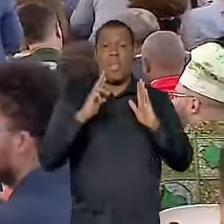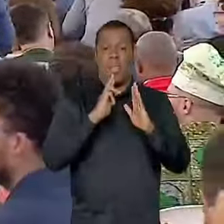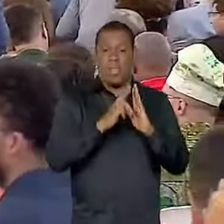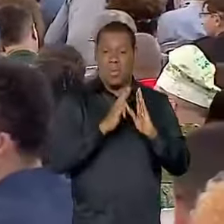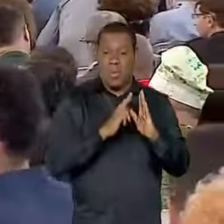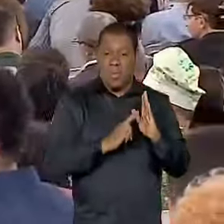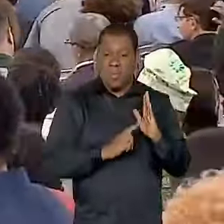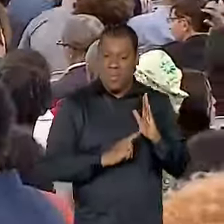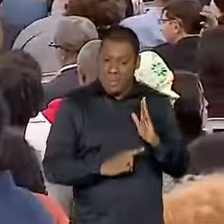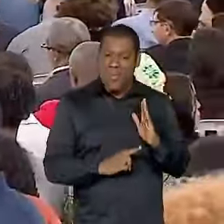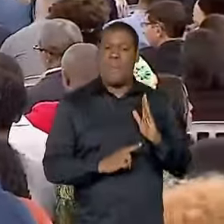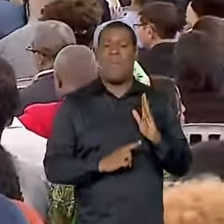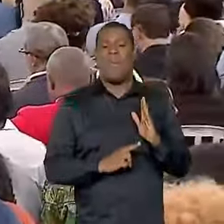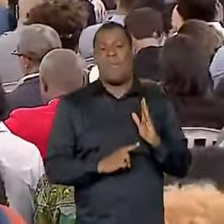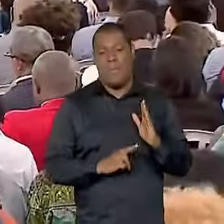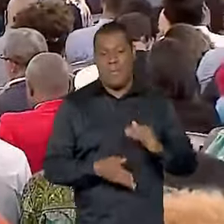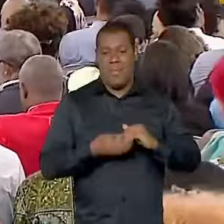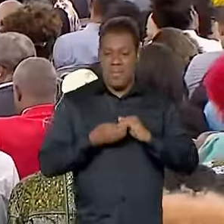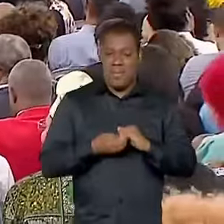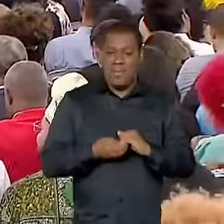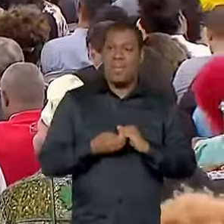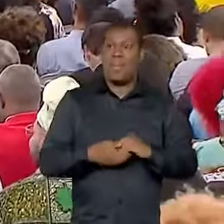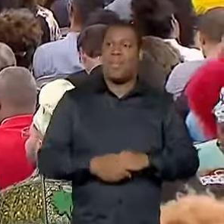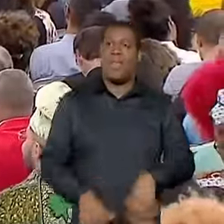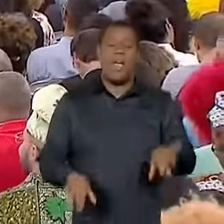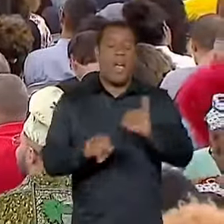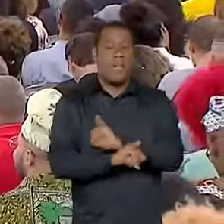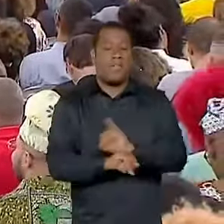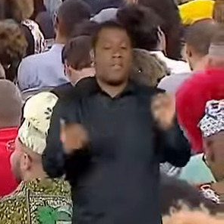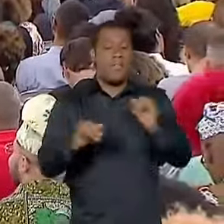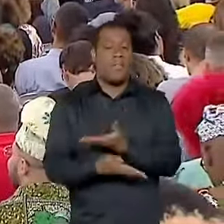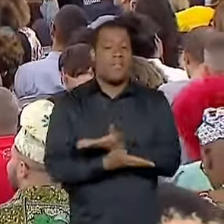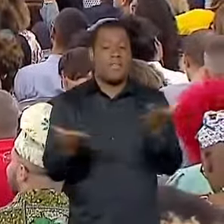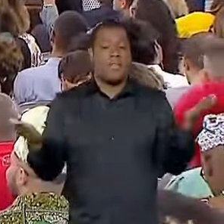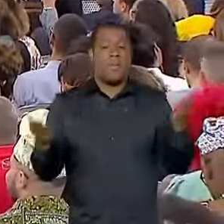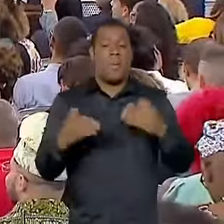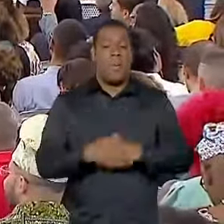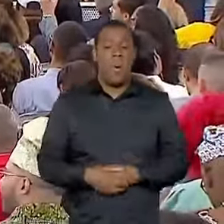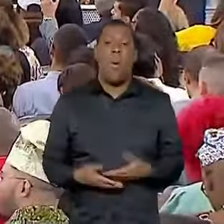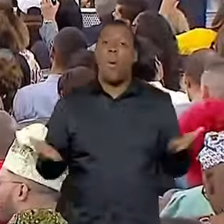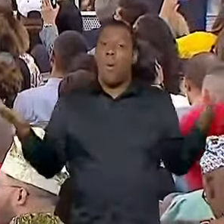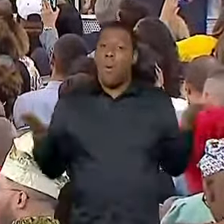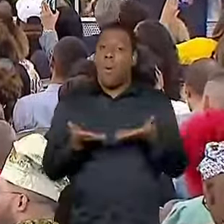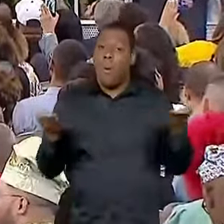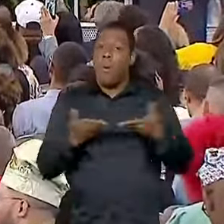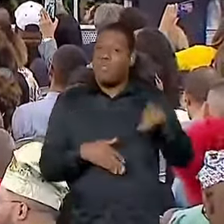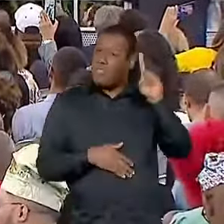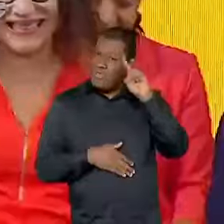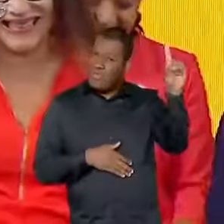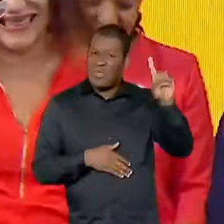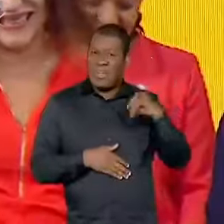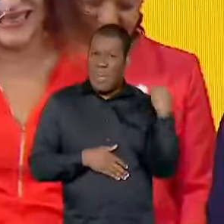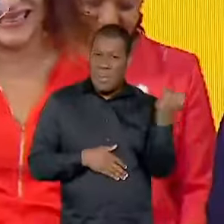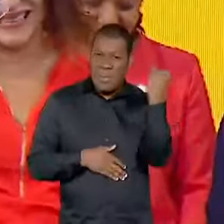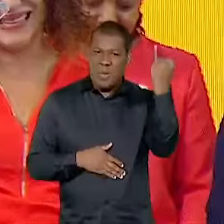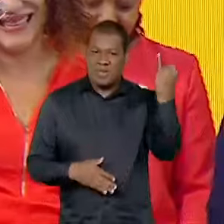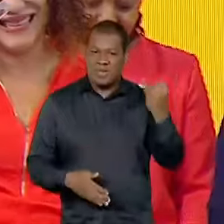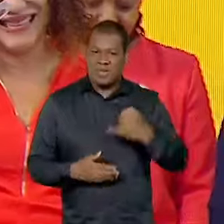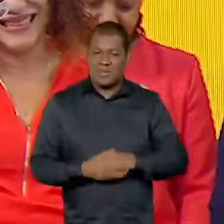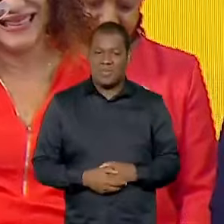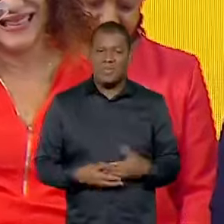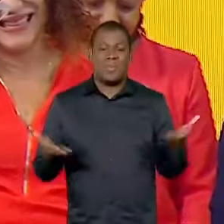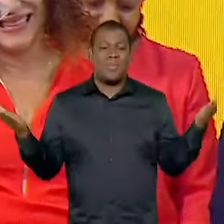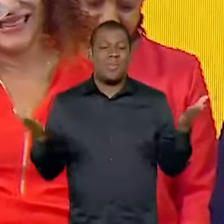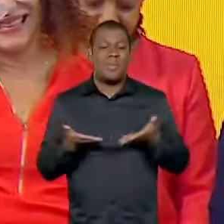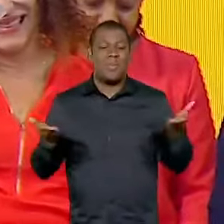nominata. Queria também dizer para vocês que hoje é um dia muito importante. Hoje é